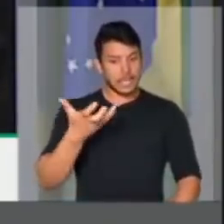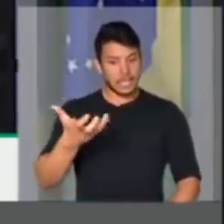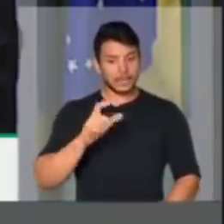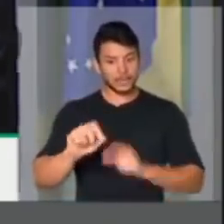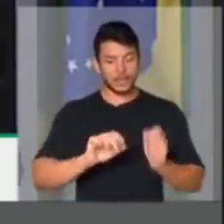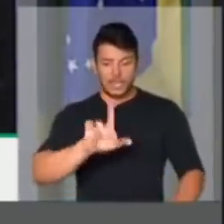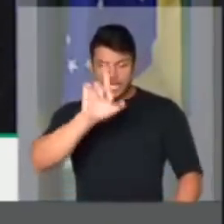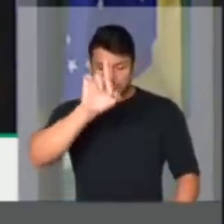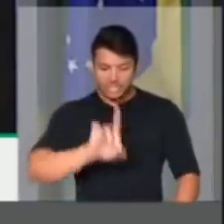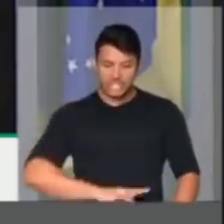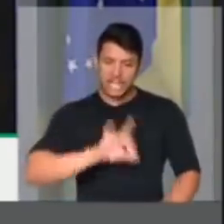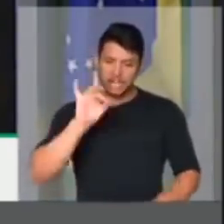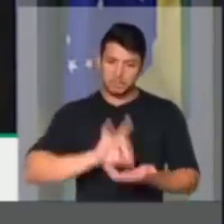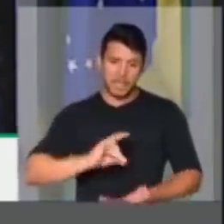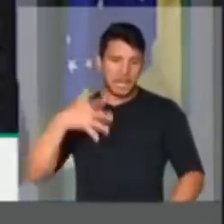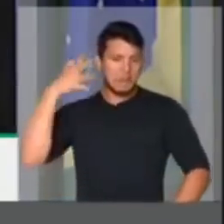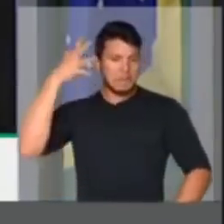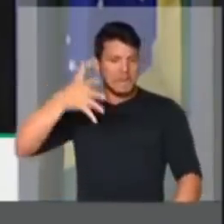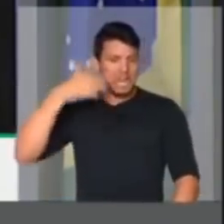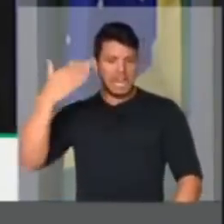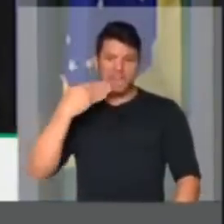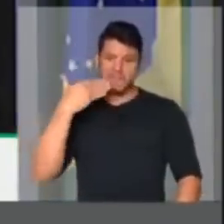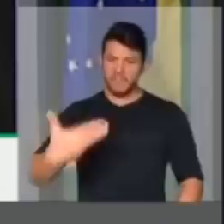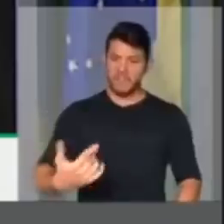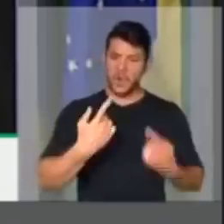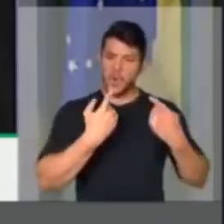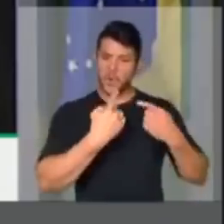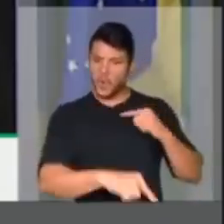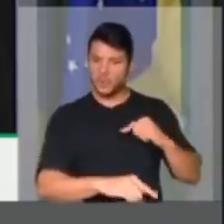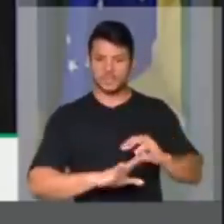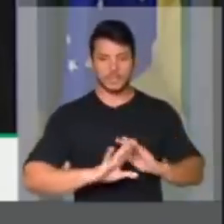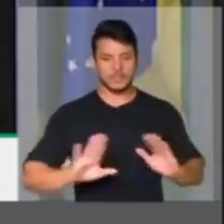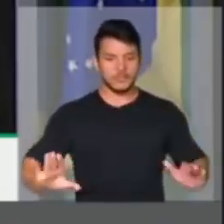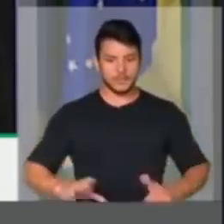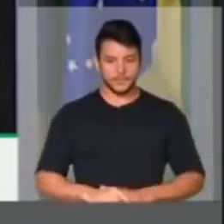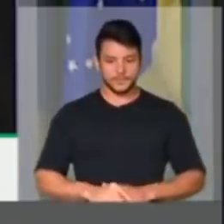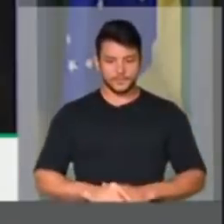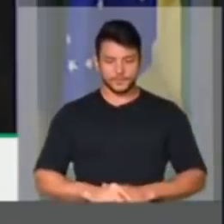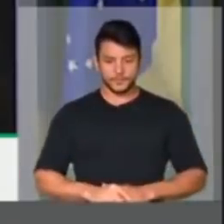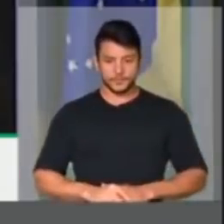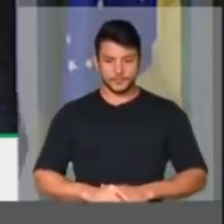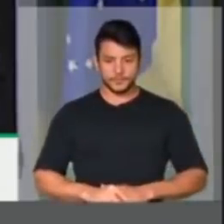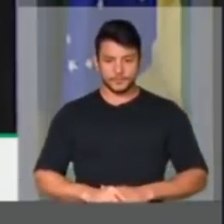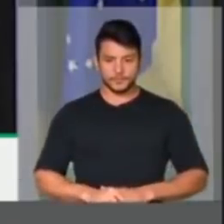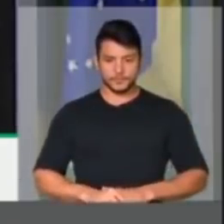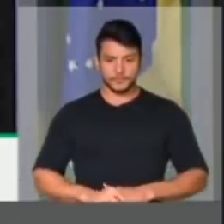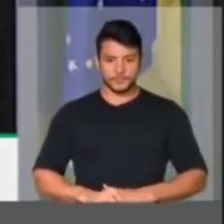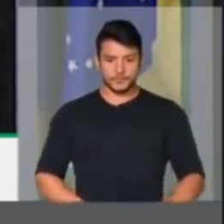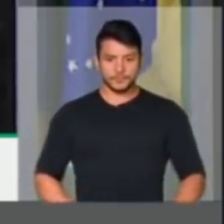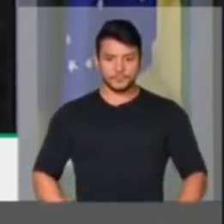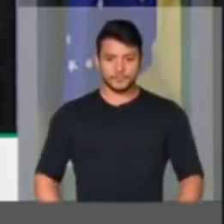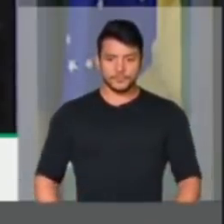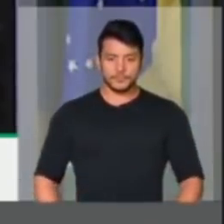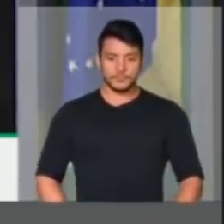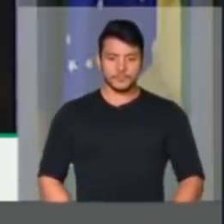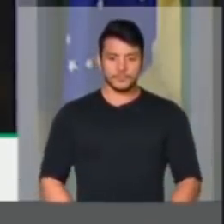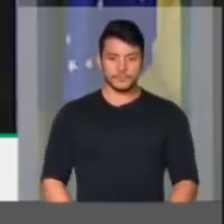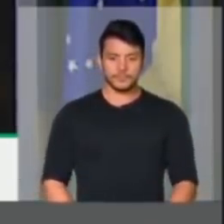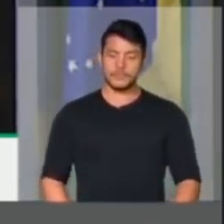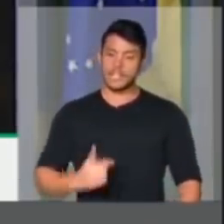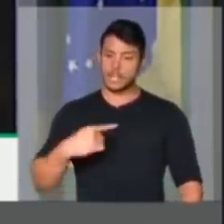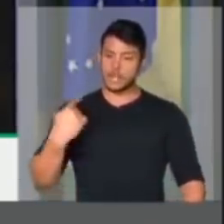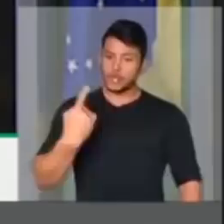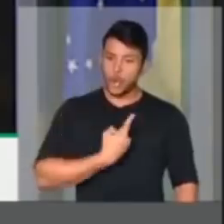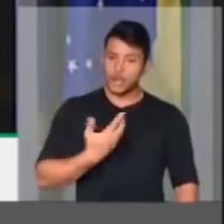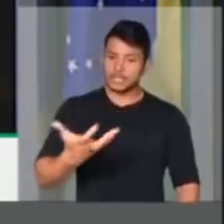o nosso direito de nos pronunciar a favor ou contra um projeto que seja encaminhado, que seja pautado.